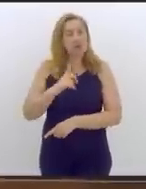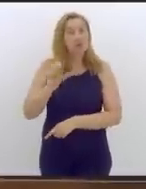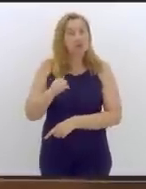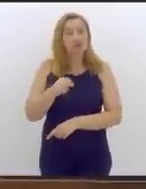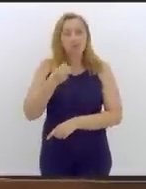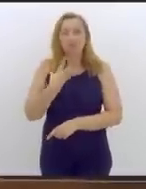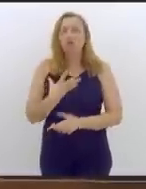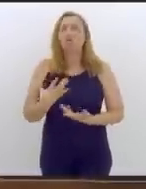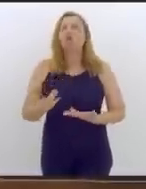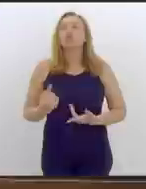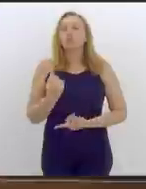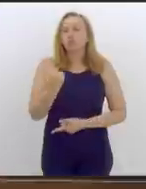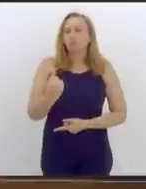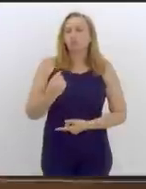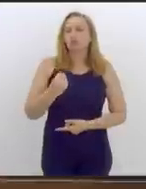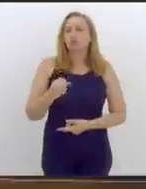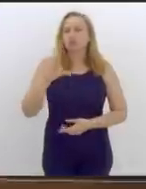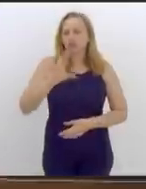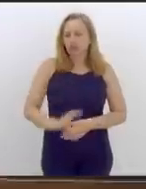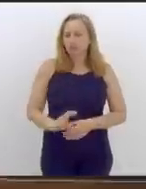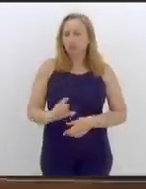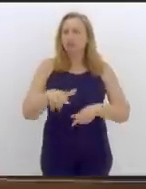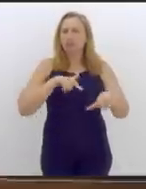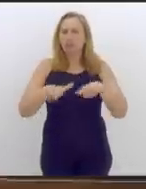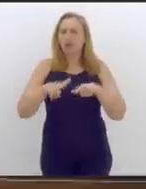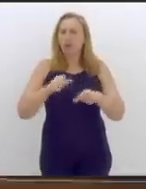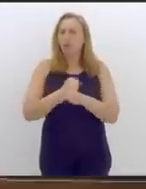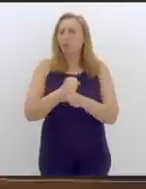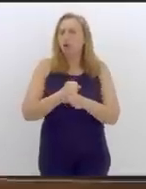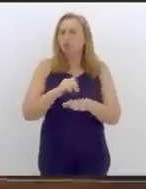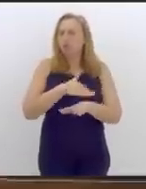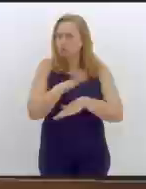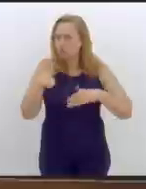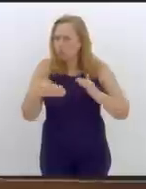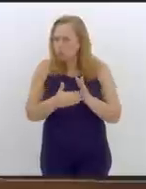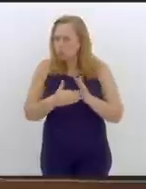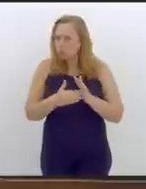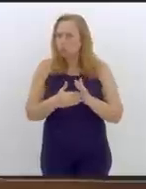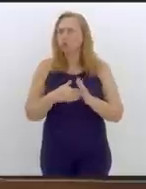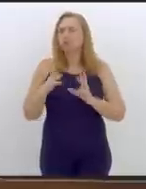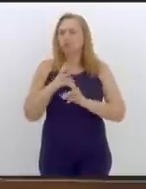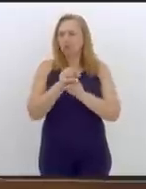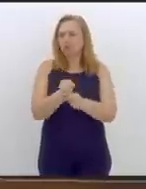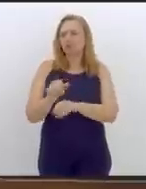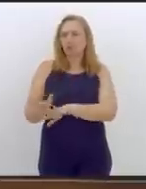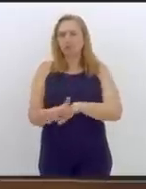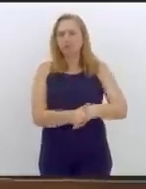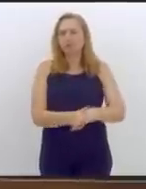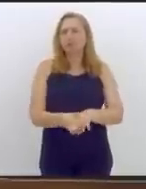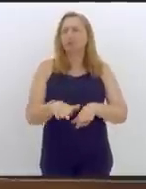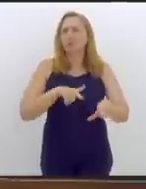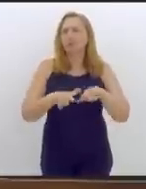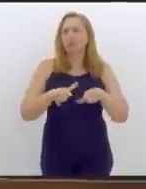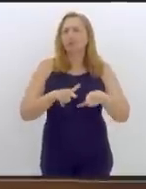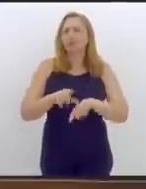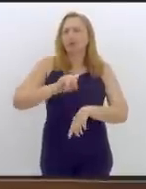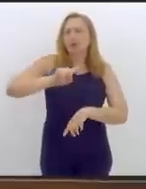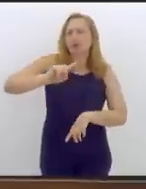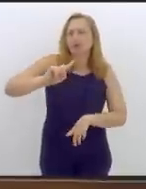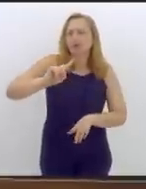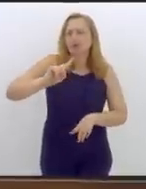um civil ele trabalha se botar ele trabalhando o ano inteiro tá uma conta a grosso modo ele trabalharia